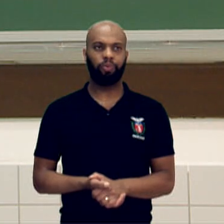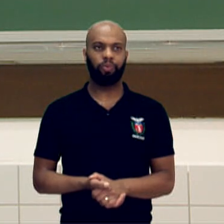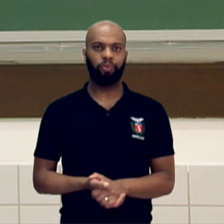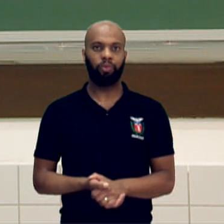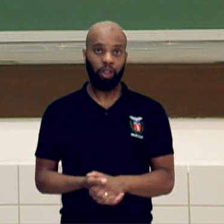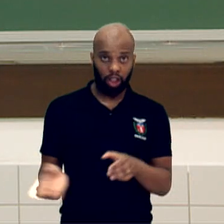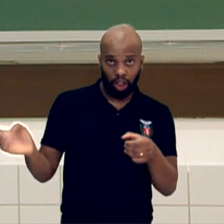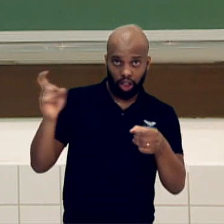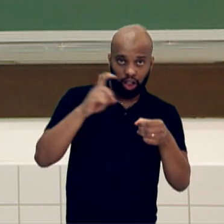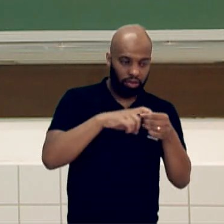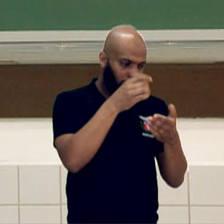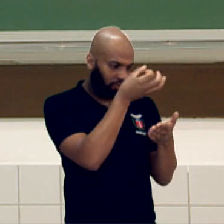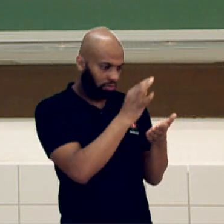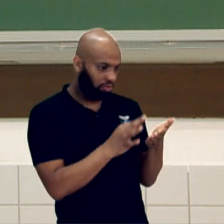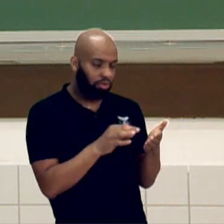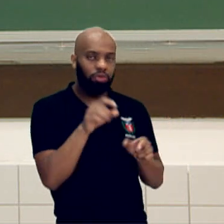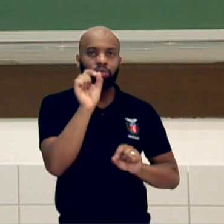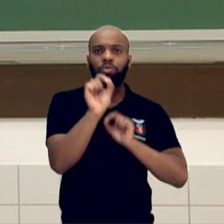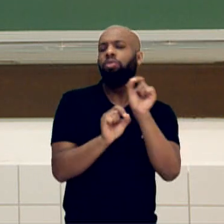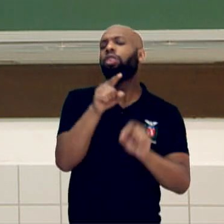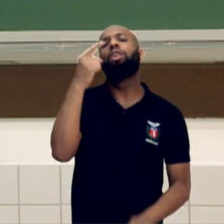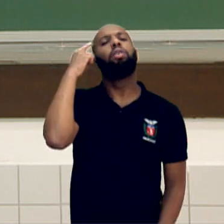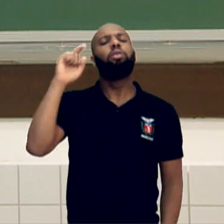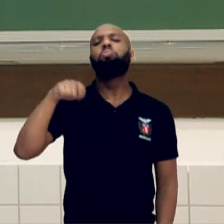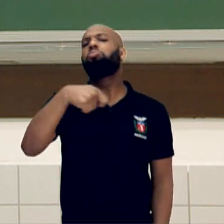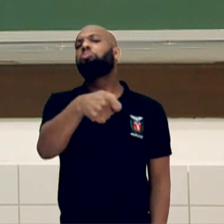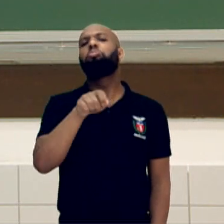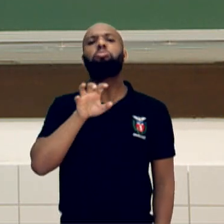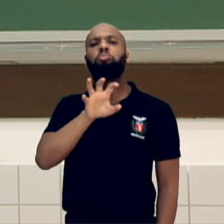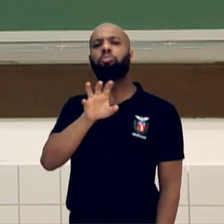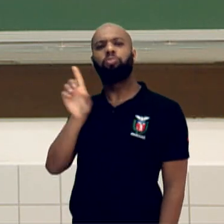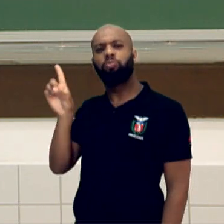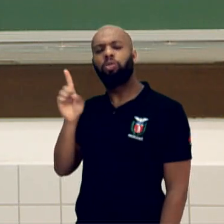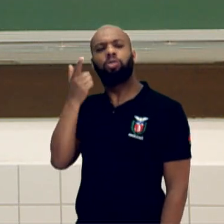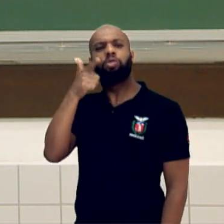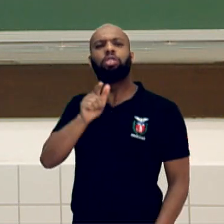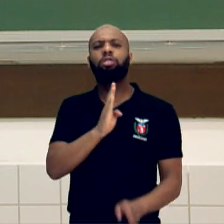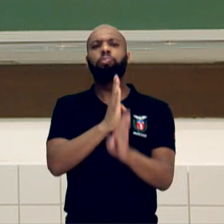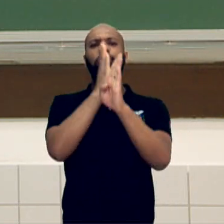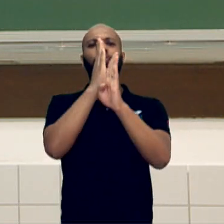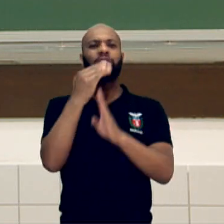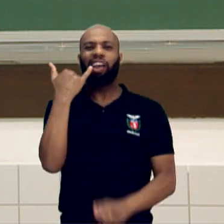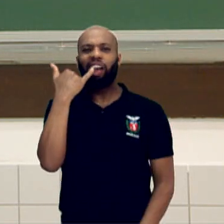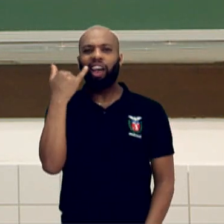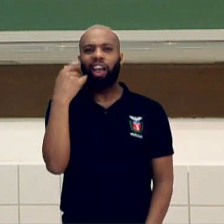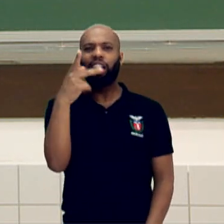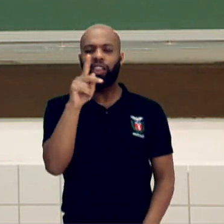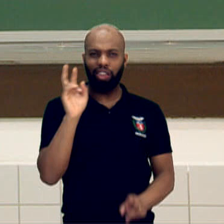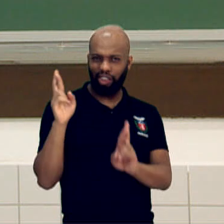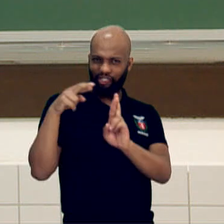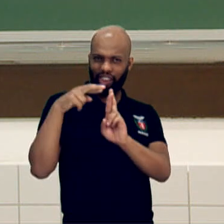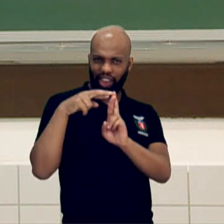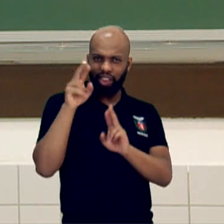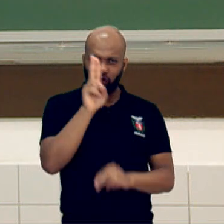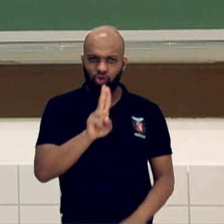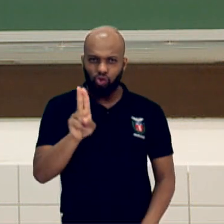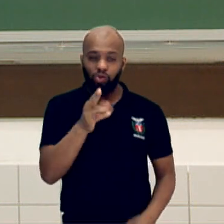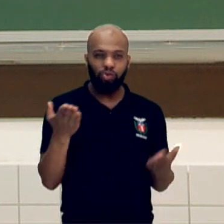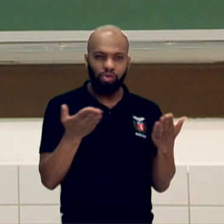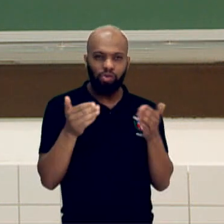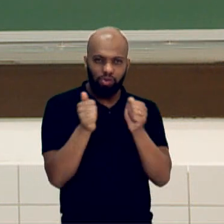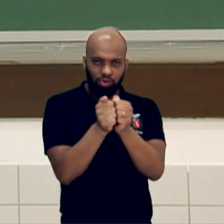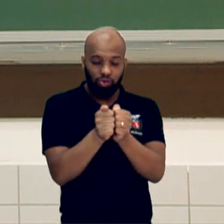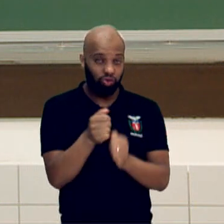Volvemos? Corrigimos? O que vocês pensaram aí sobre a questão? Foi possível identificar pelo celular algumas referências? Vamos acompanhar